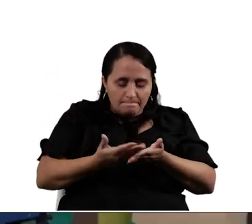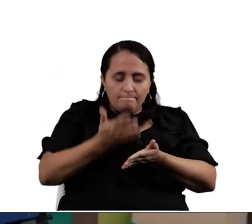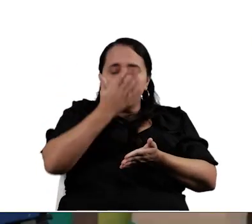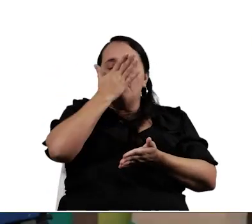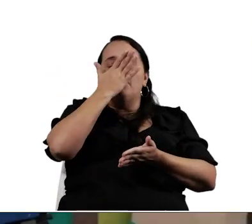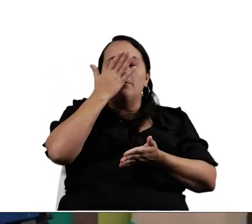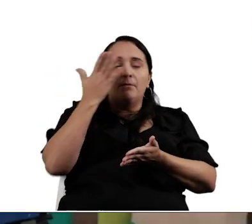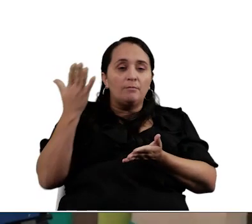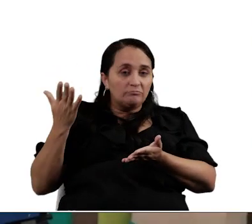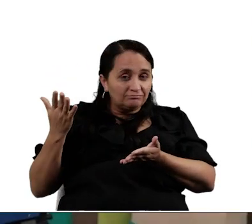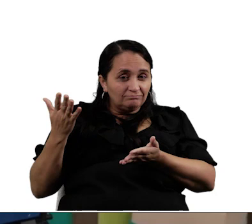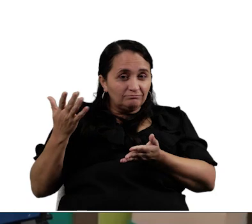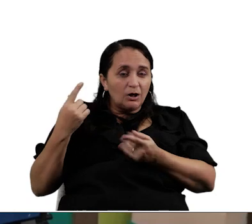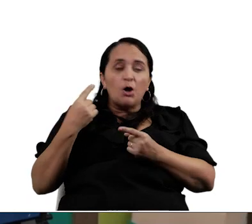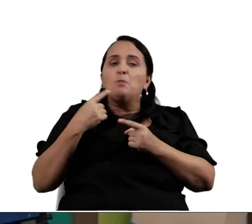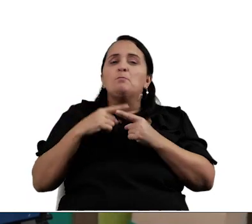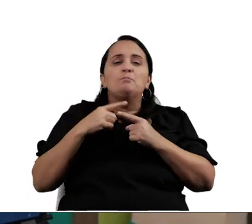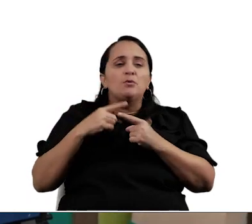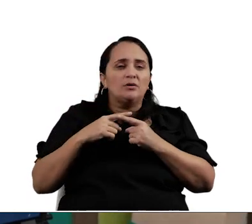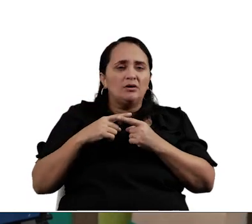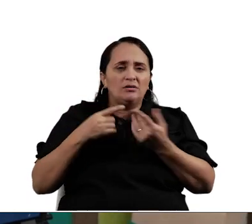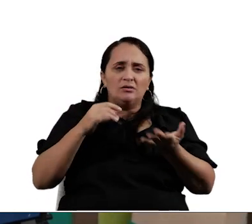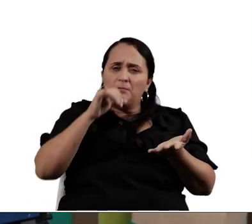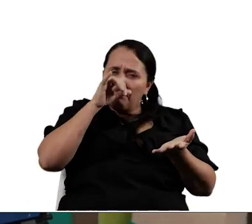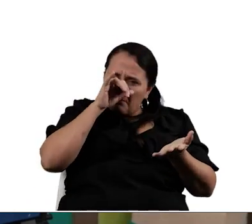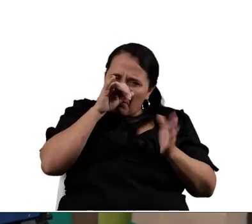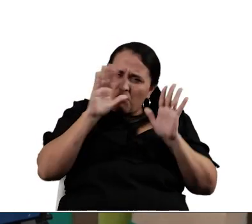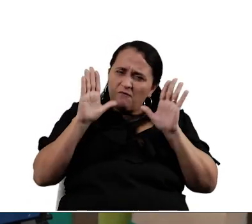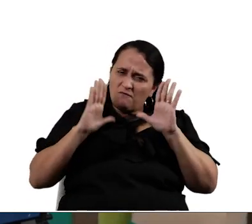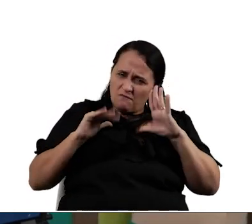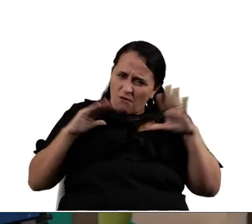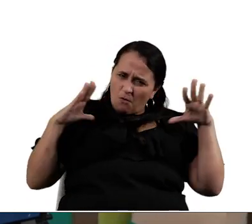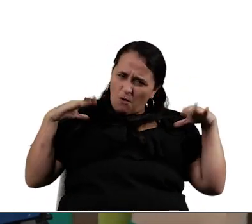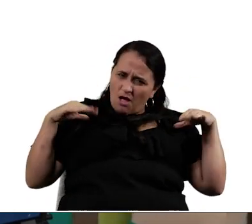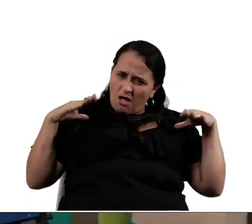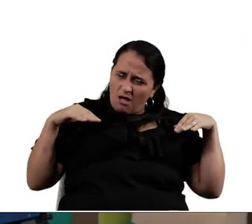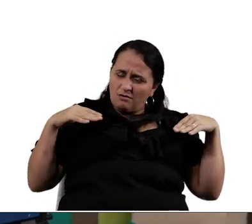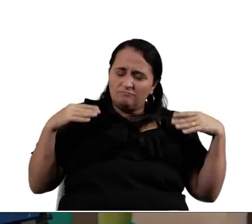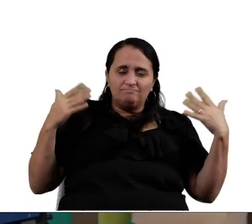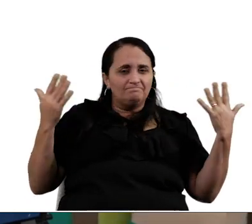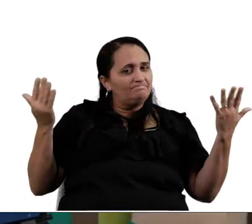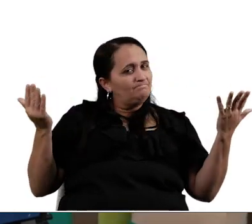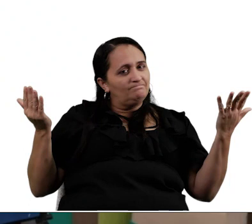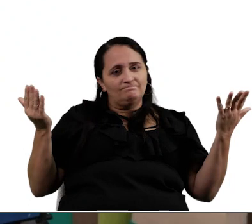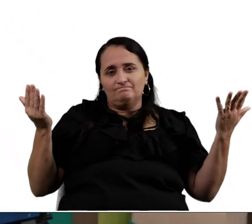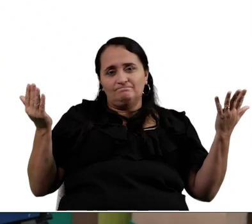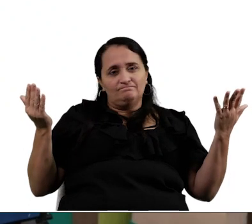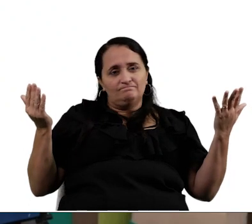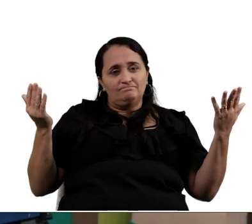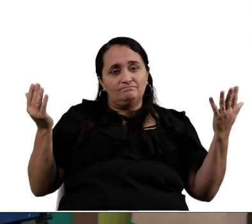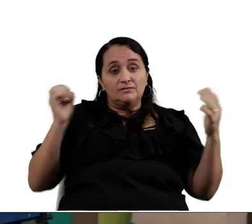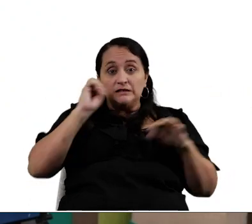chão? Porco foi feito para voar? Qual a opinião de vocês? Se fosse para ele voar, ele